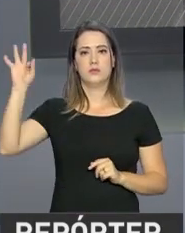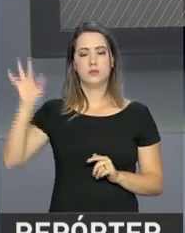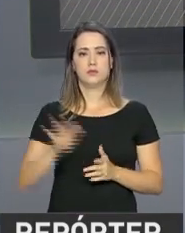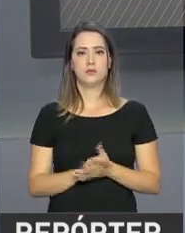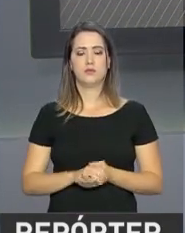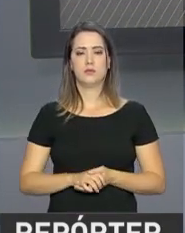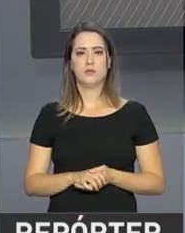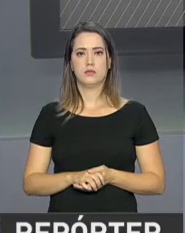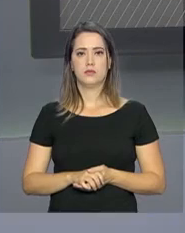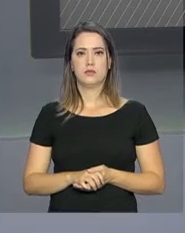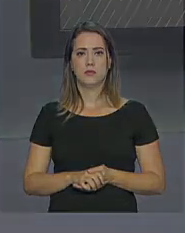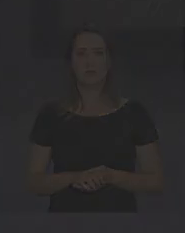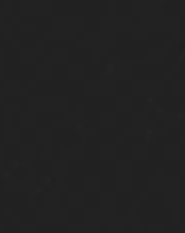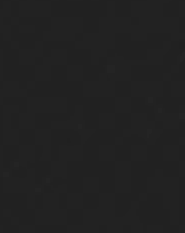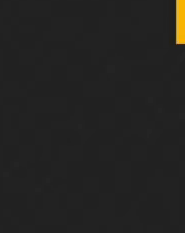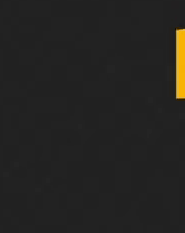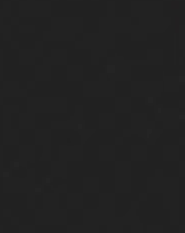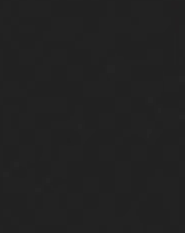federal